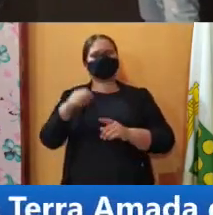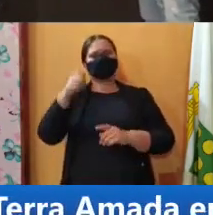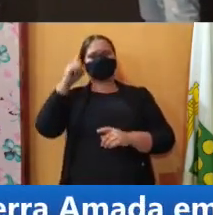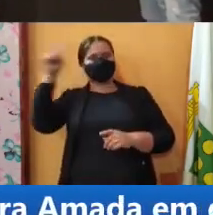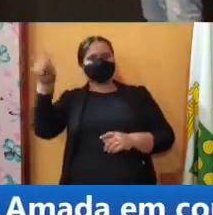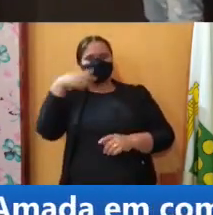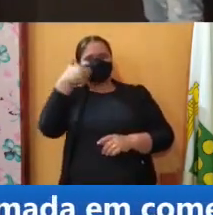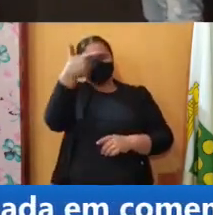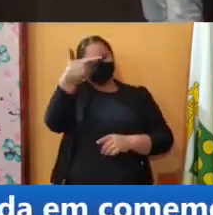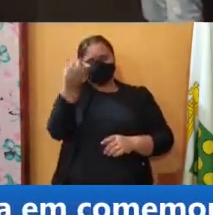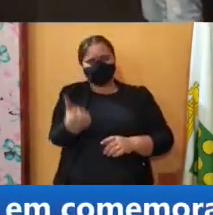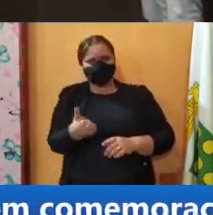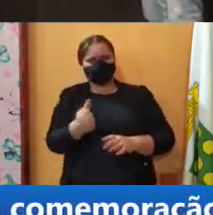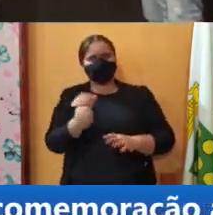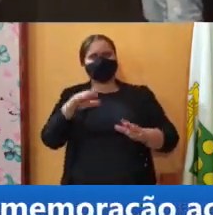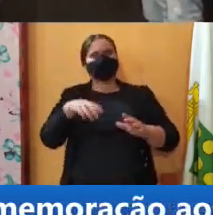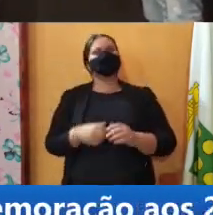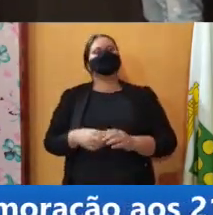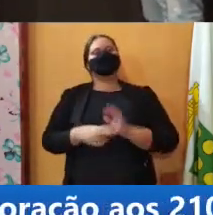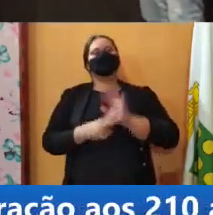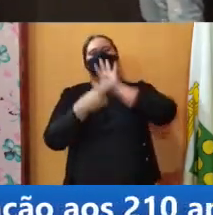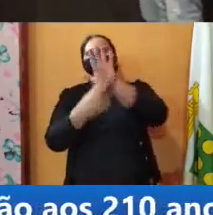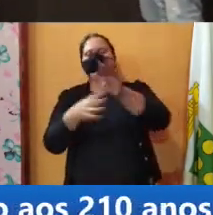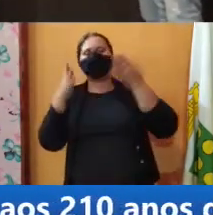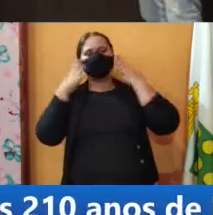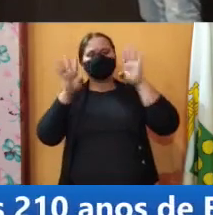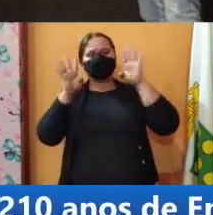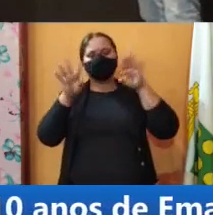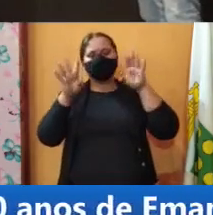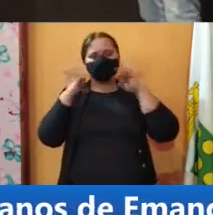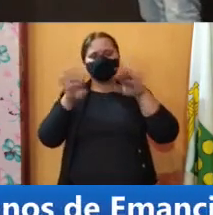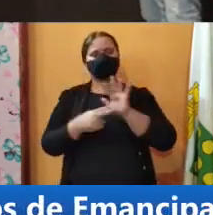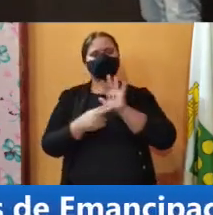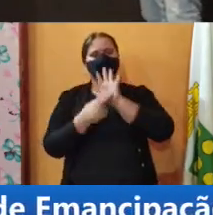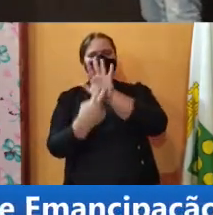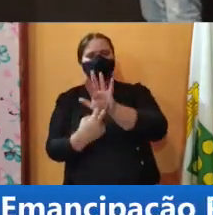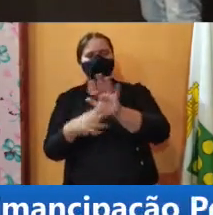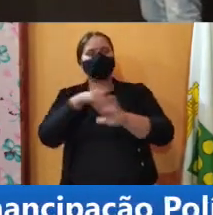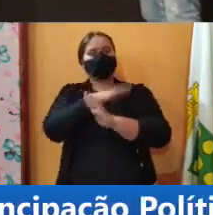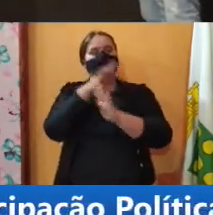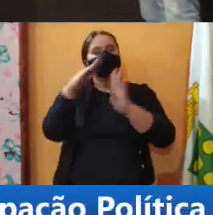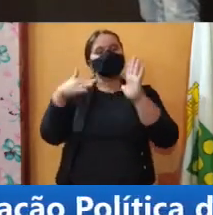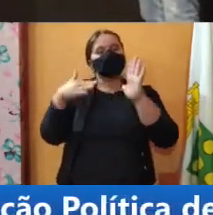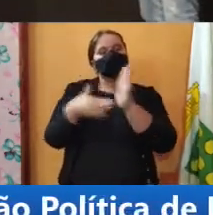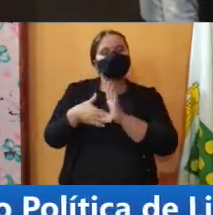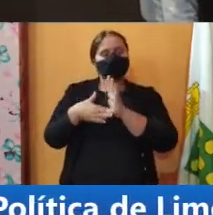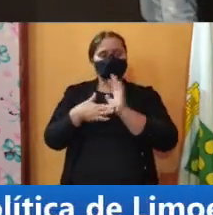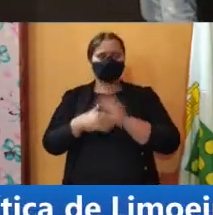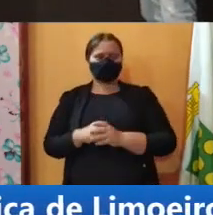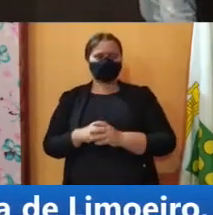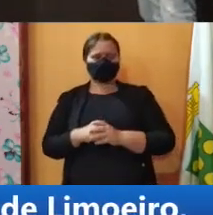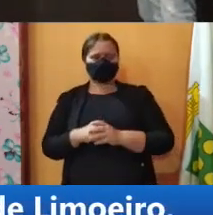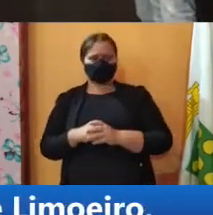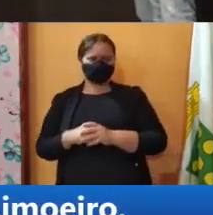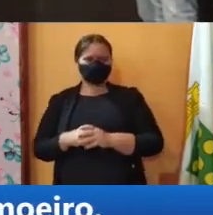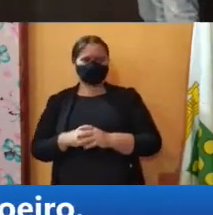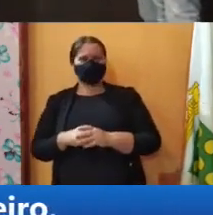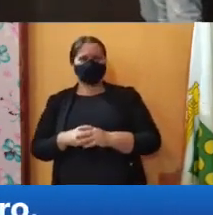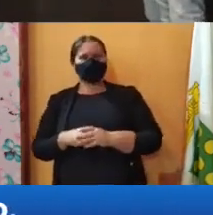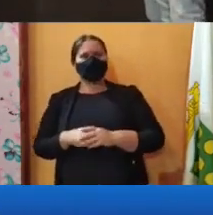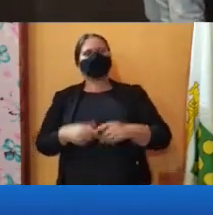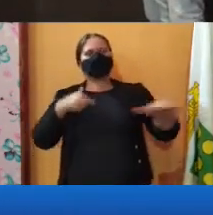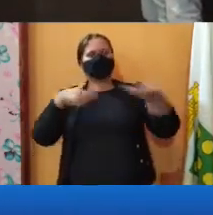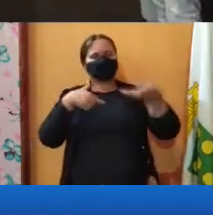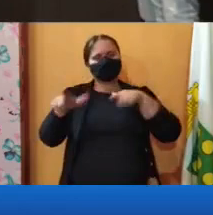Curtir todos os trabalhos, porque senão fica aquela coisa. Esse pessoal de marketing fica devagarinho. Comigo ainda tinha botado todas